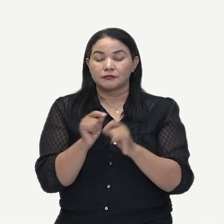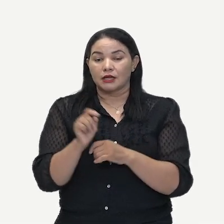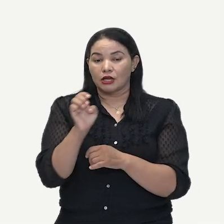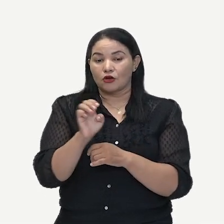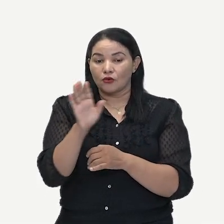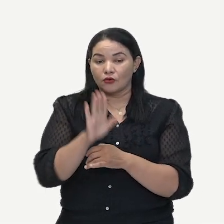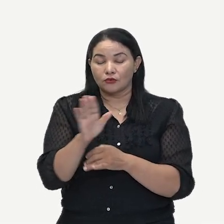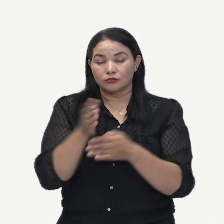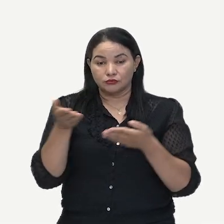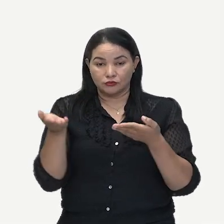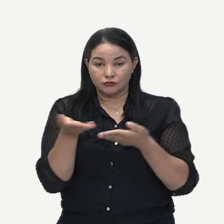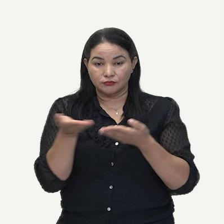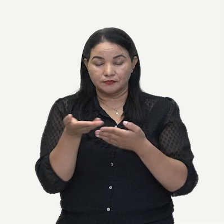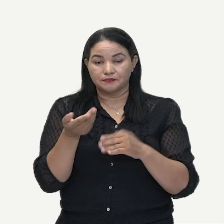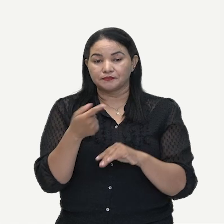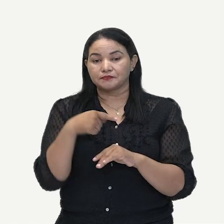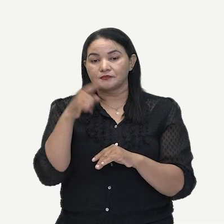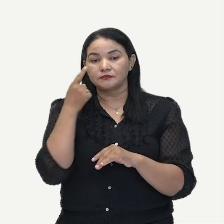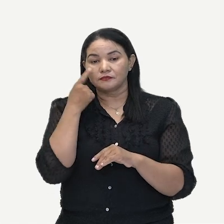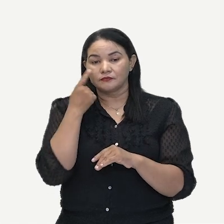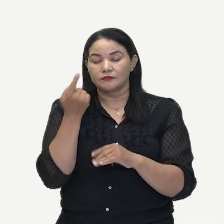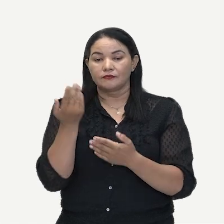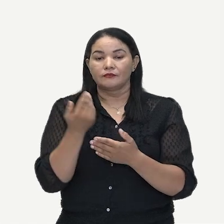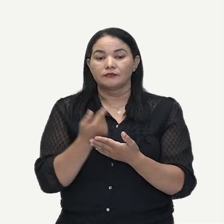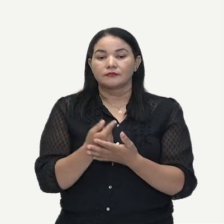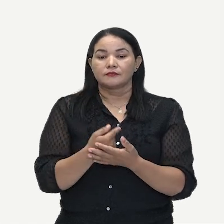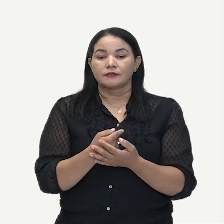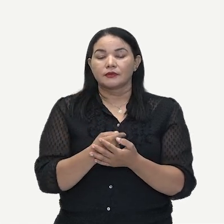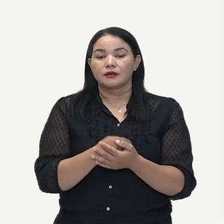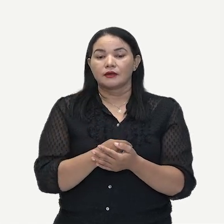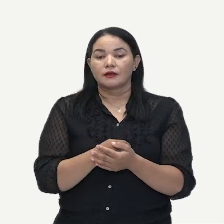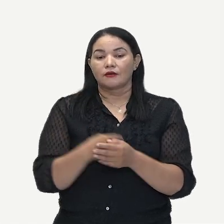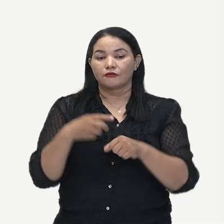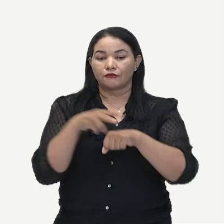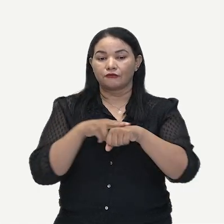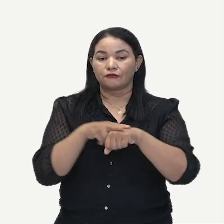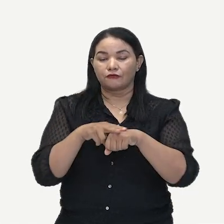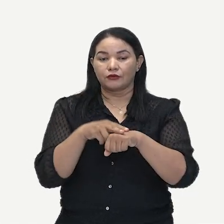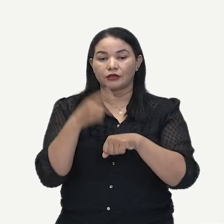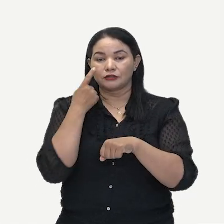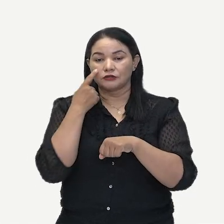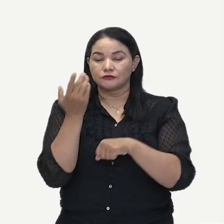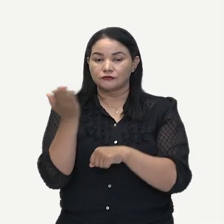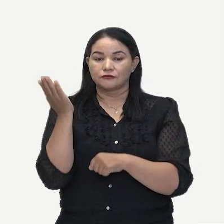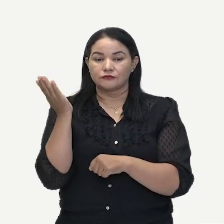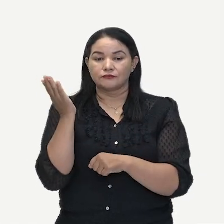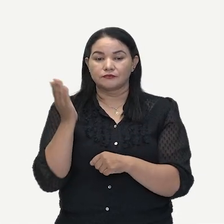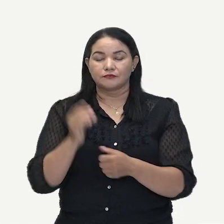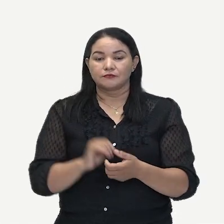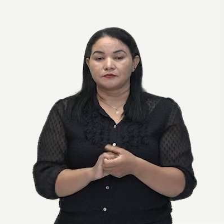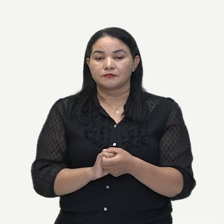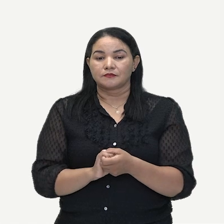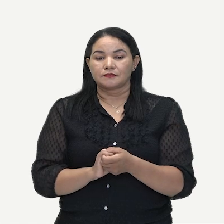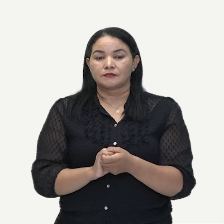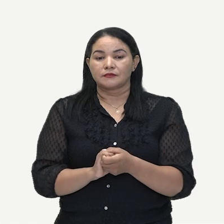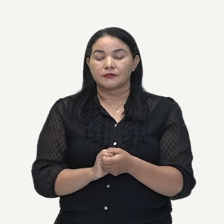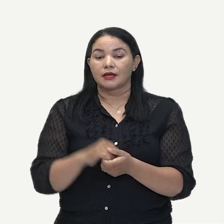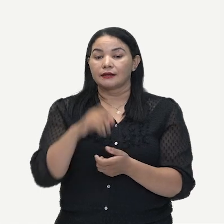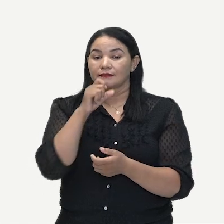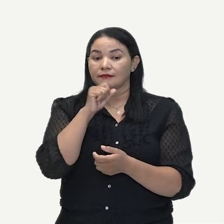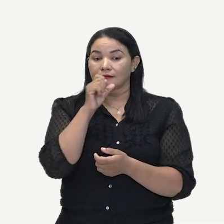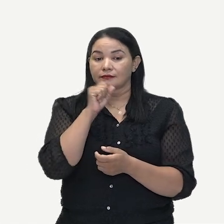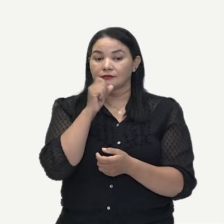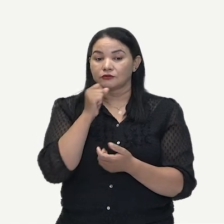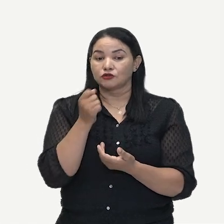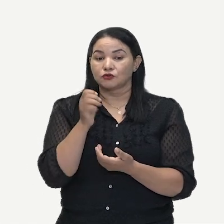atual, que a gente vai propor uma divisão em 4 grandes regiões. Em verde, vocês observam a Europa Ocidental, em laranja,